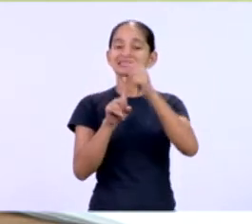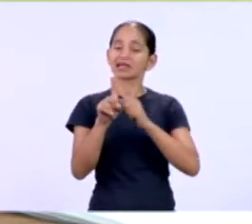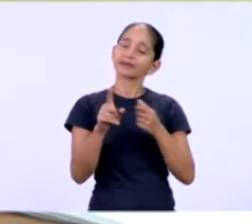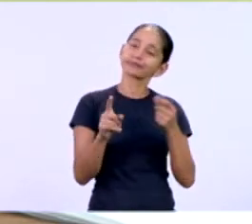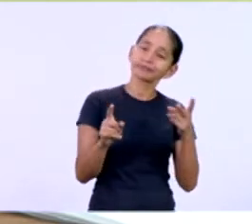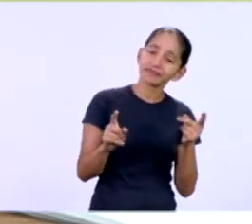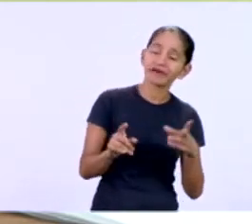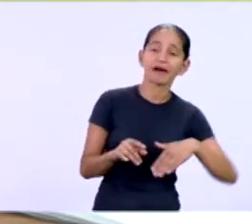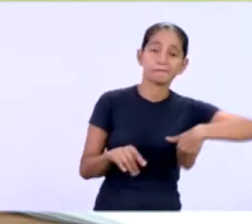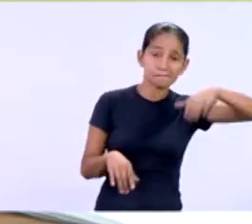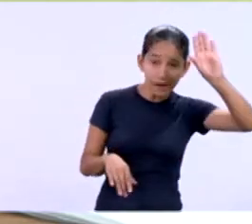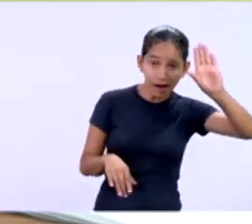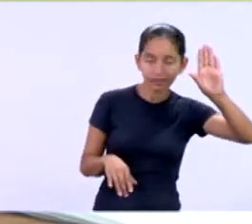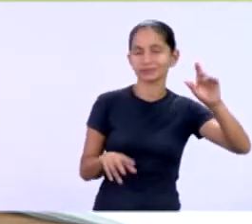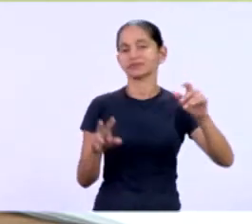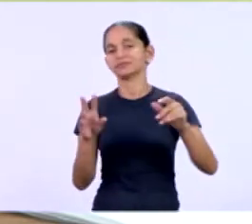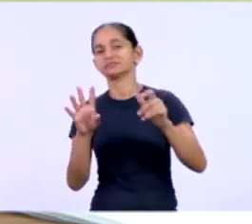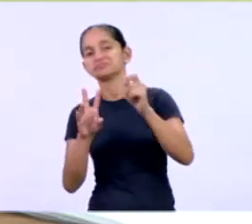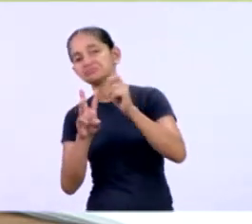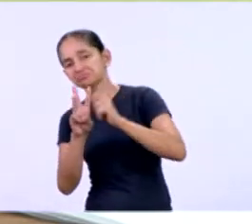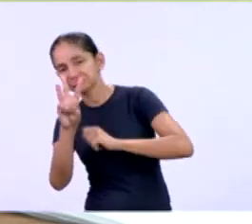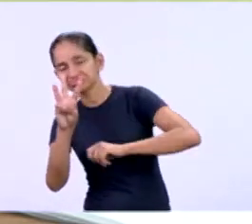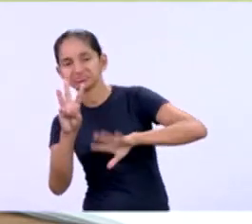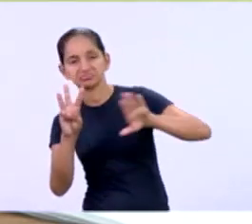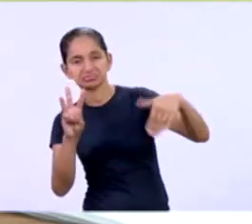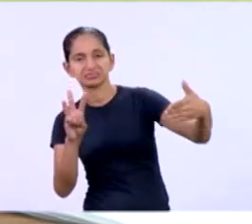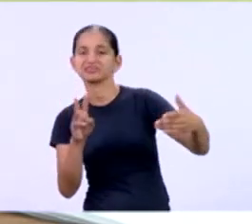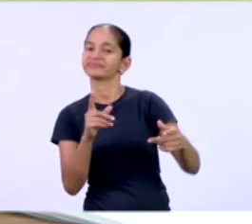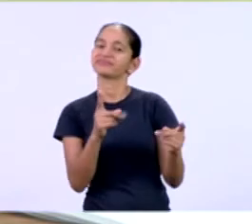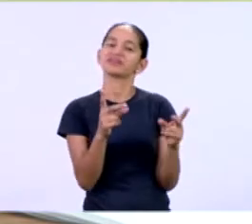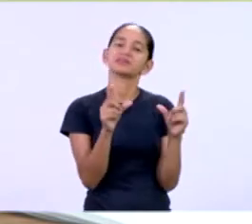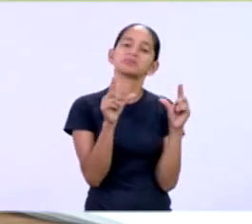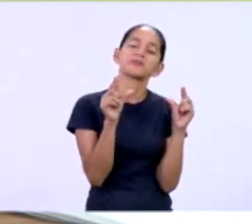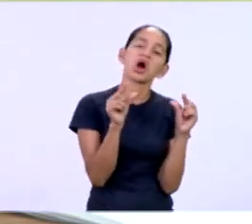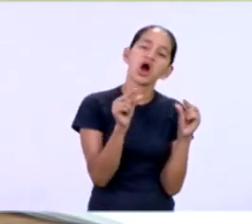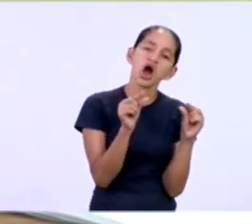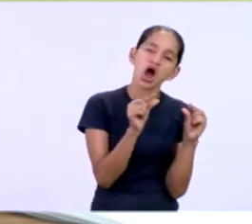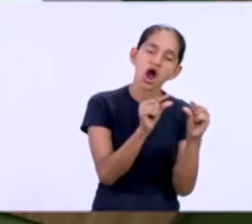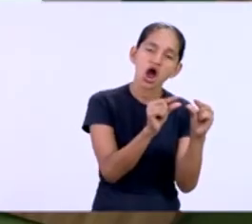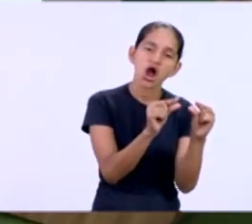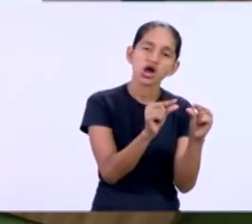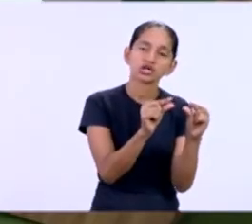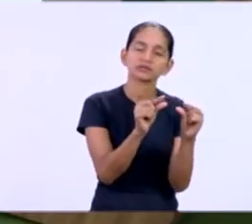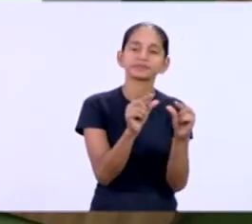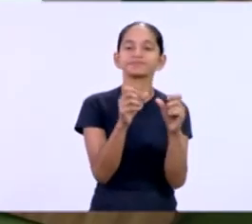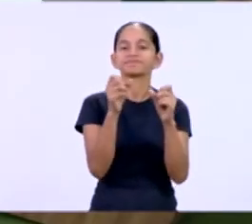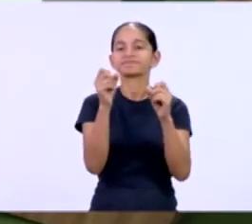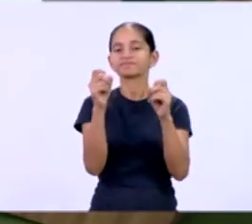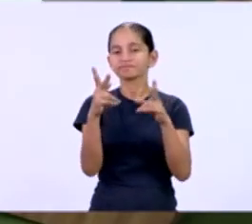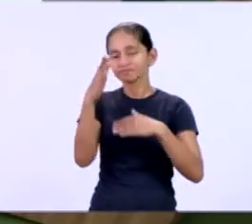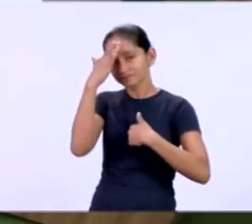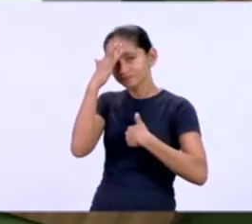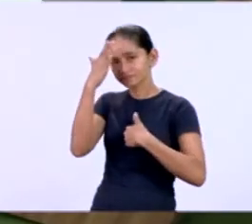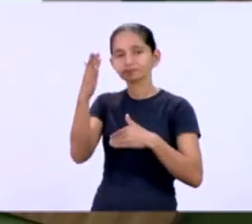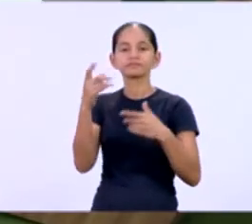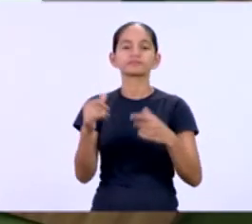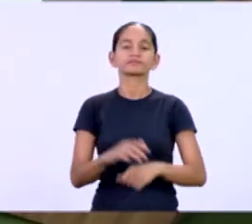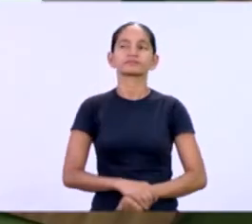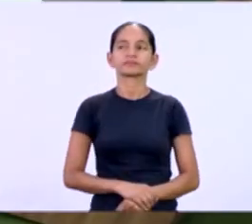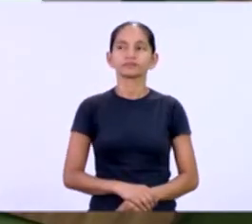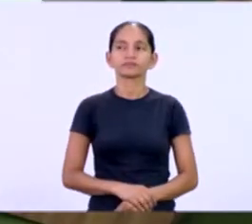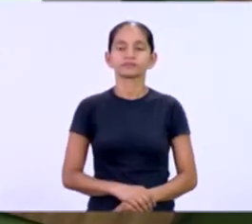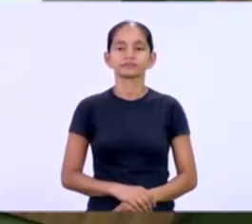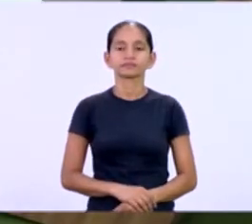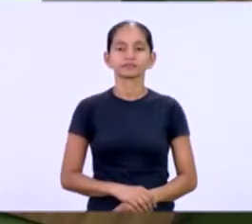sai mais, o serviço ou o produto é mais vendido. Ok, pessoal. Muito obrigado.